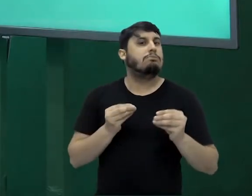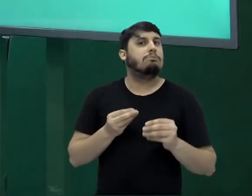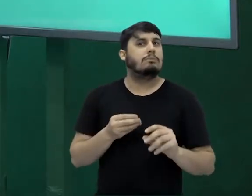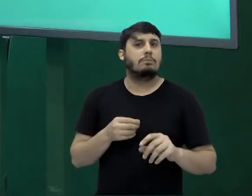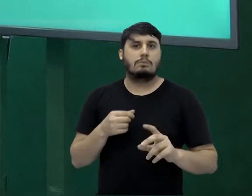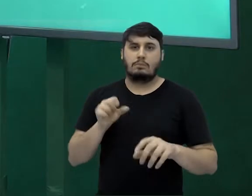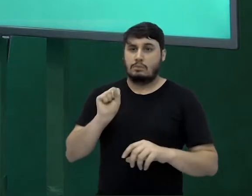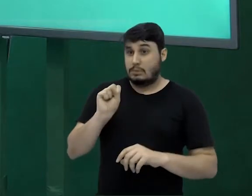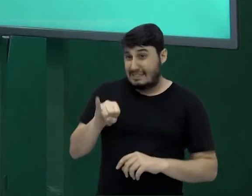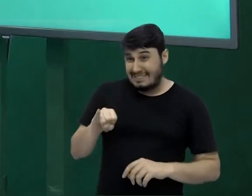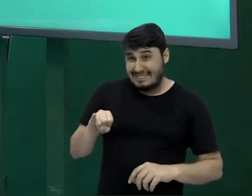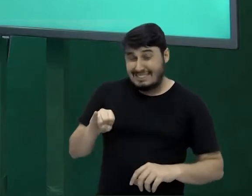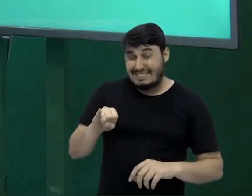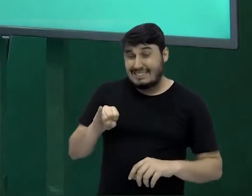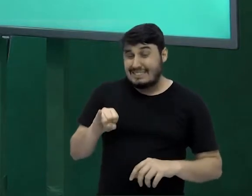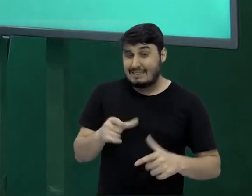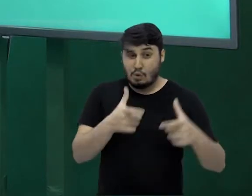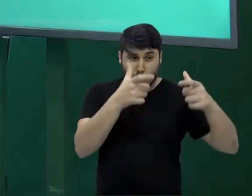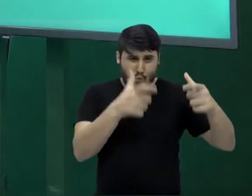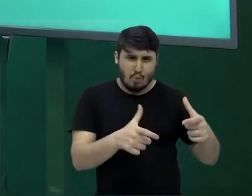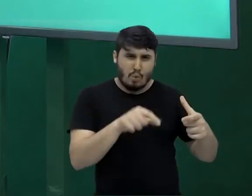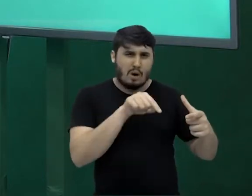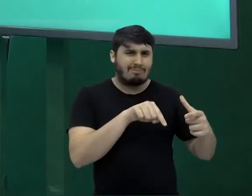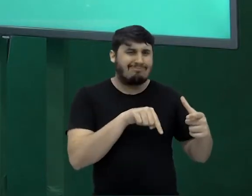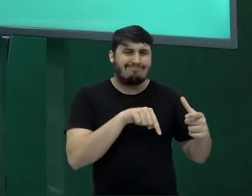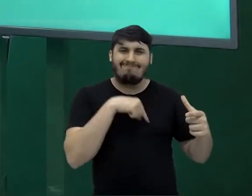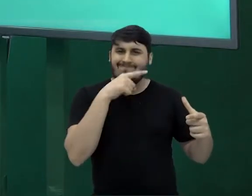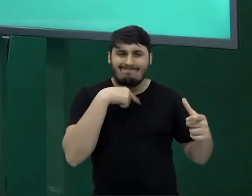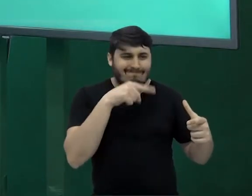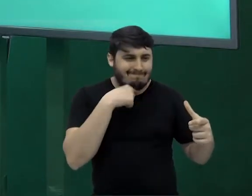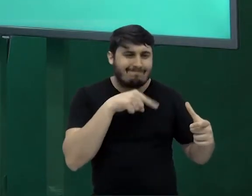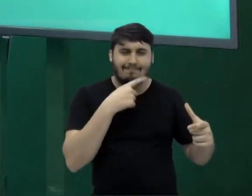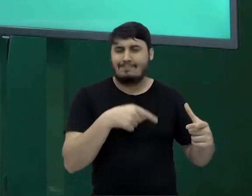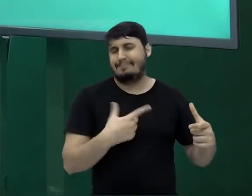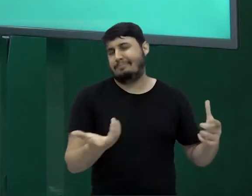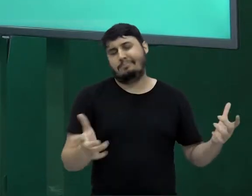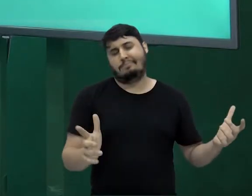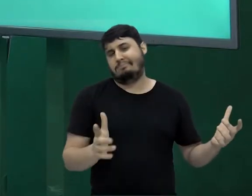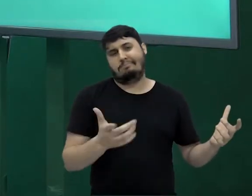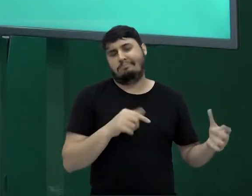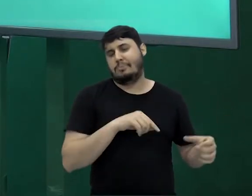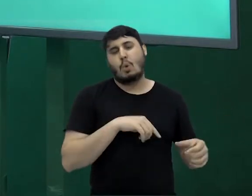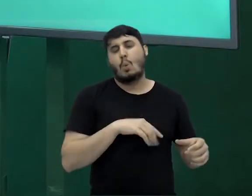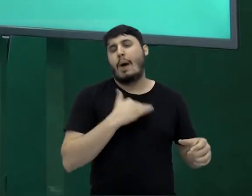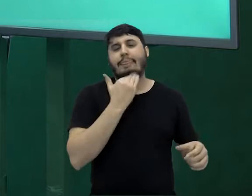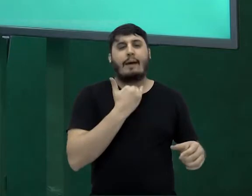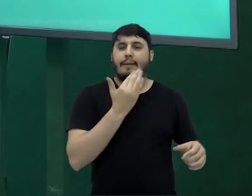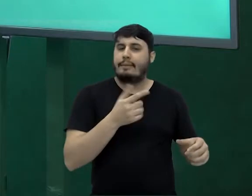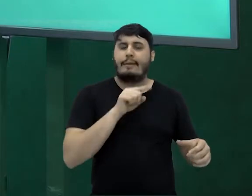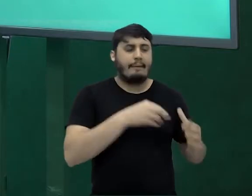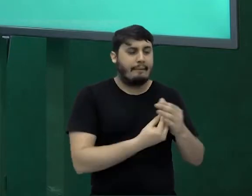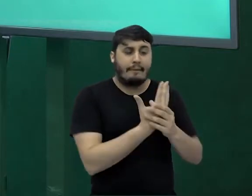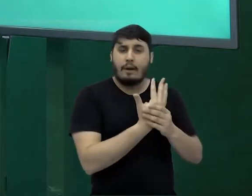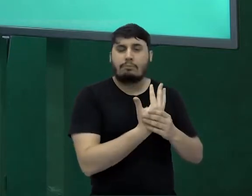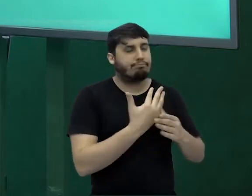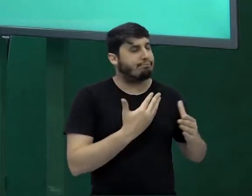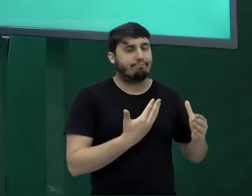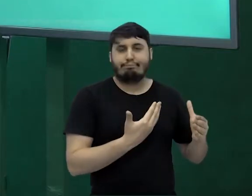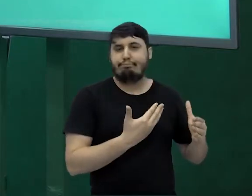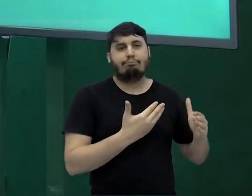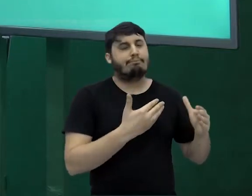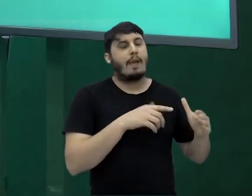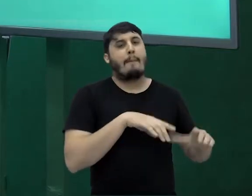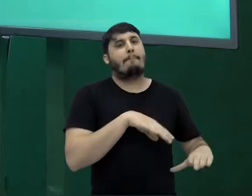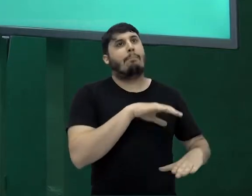que não é propício, meu irmão, acabou, velho. Não tem condição, já era, tá?